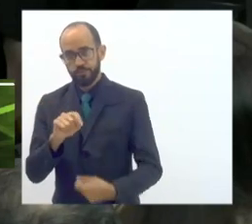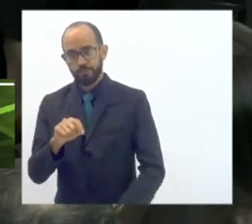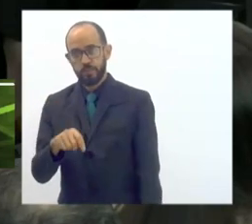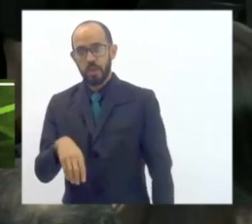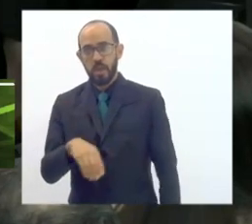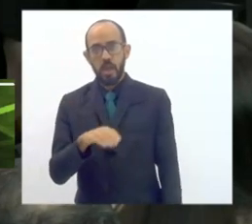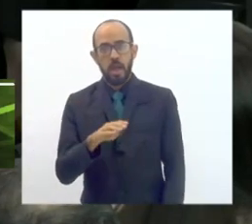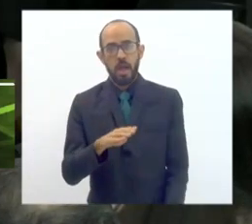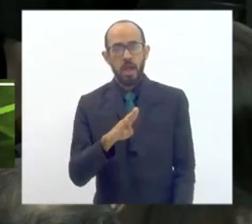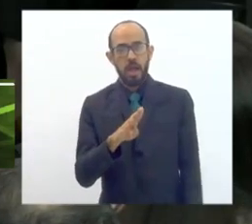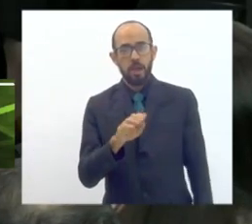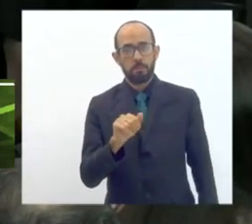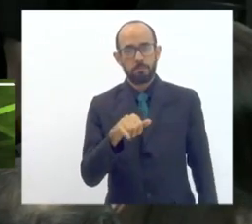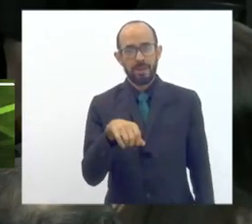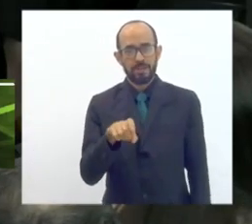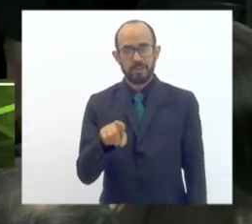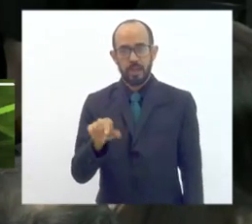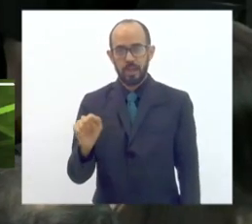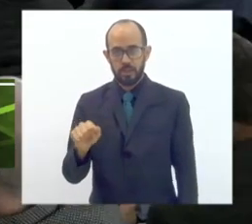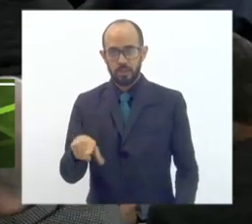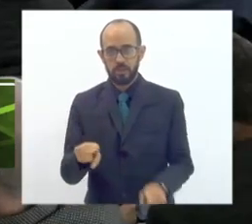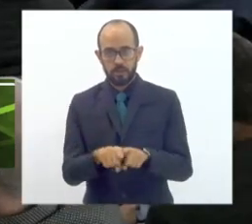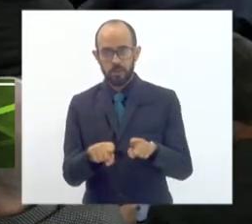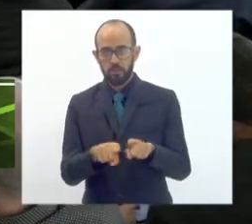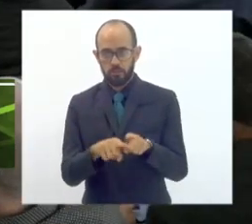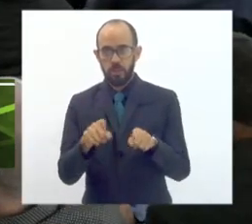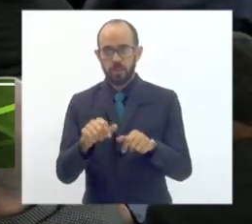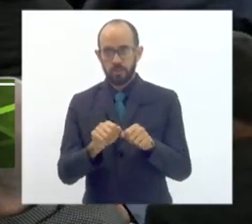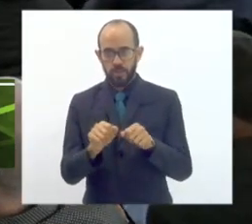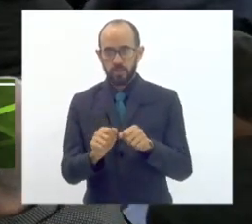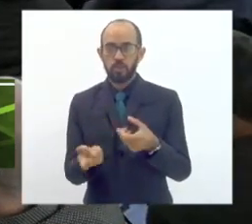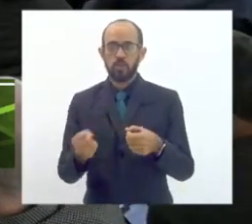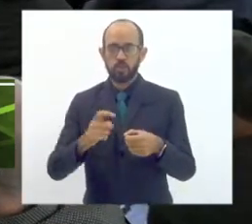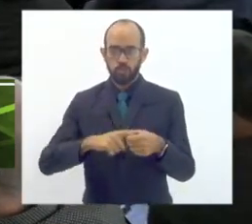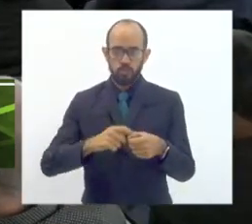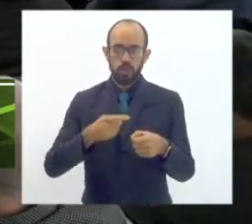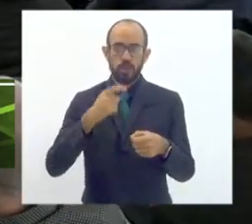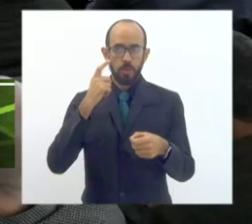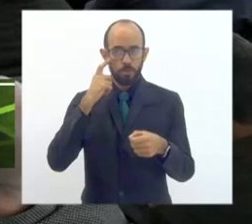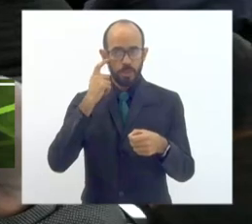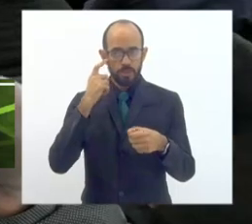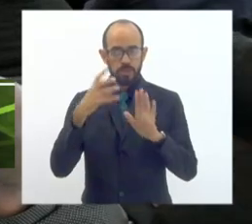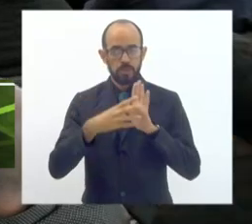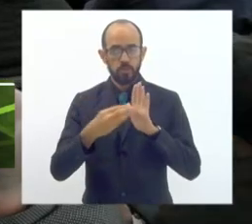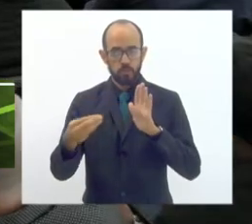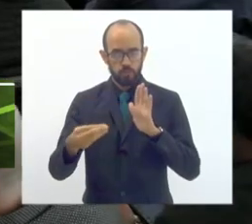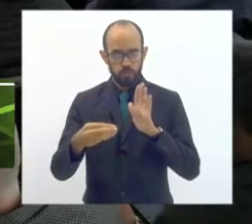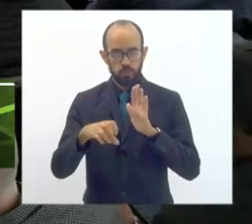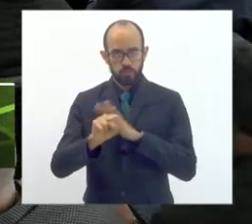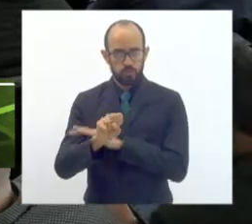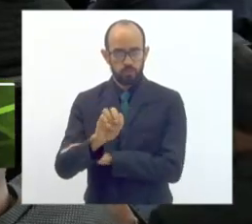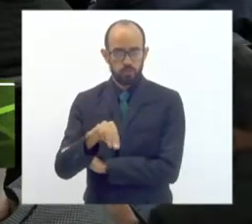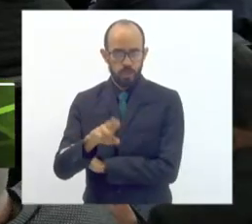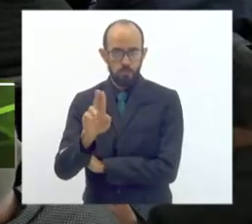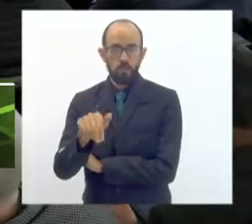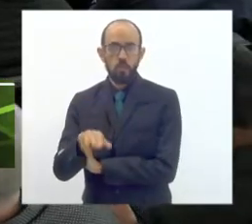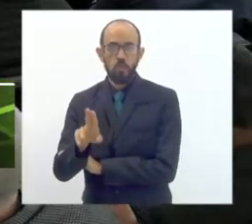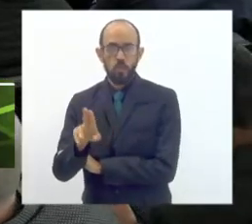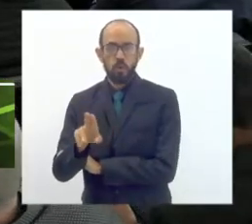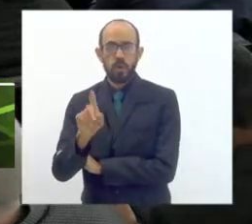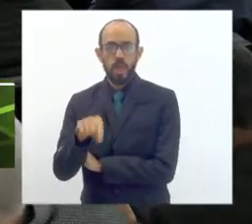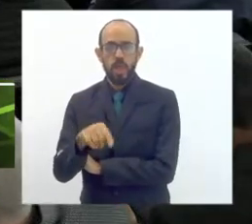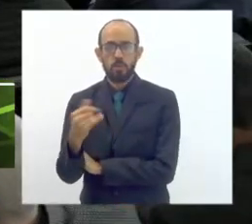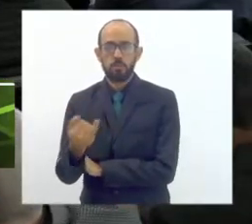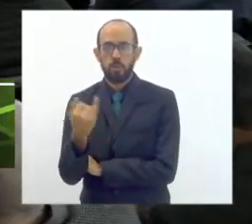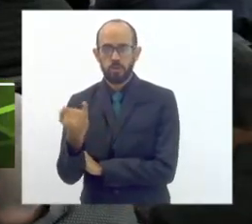de montar o seu consórcio, está montando o seu consórcio, pensa em estruturar SAMU. E o SAMU é muito importante, né? Muitas vezes há